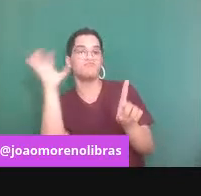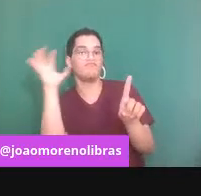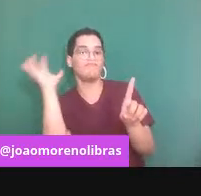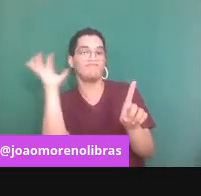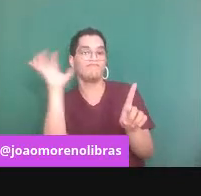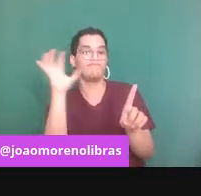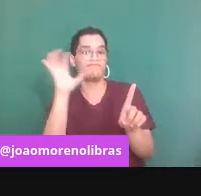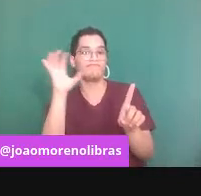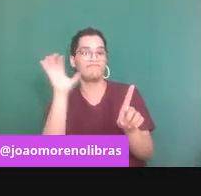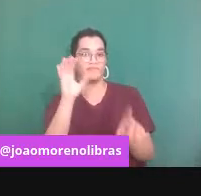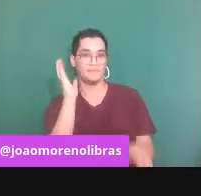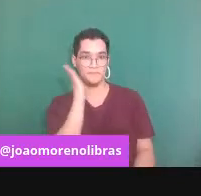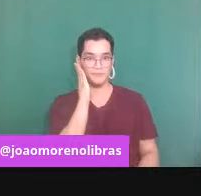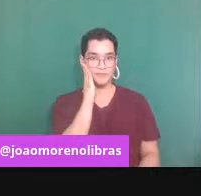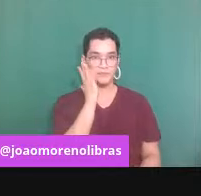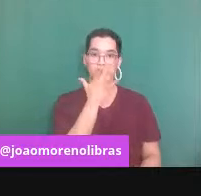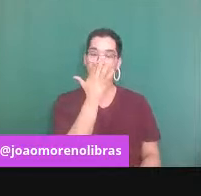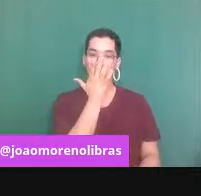em eventos